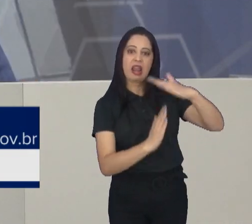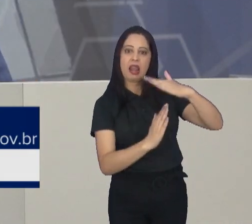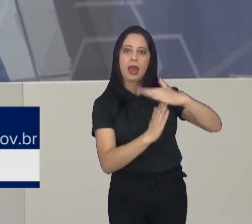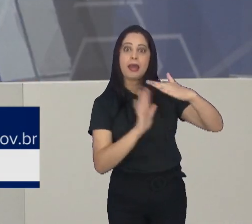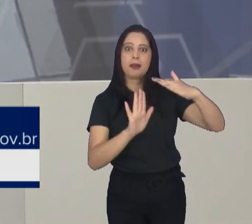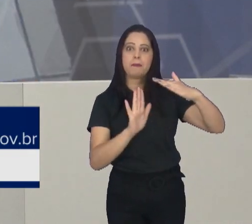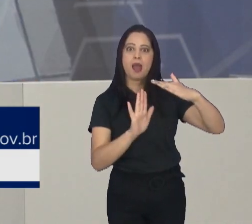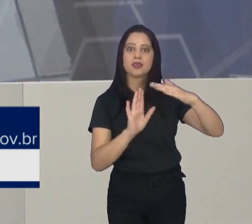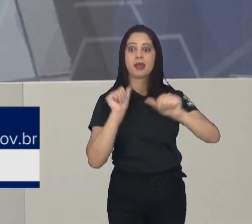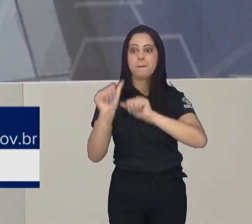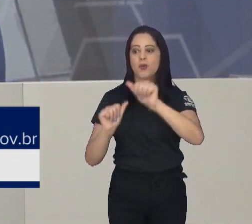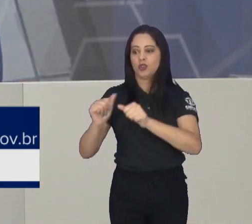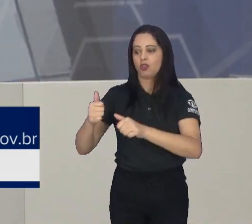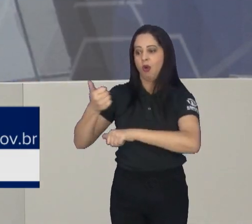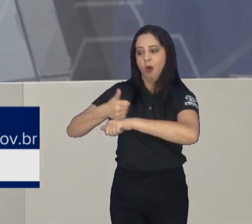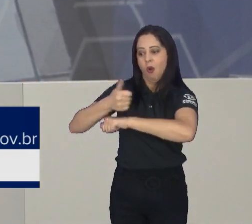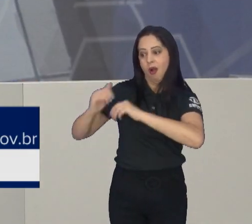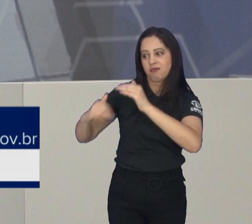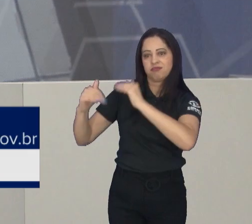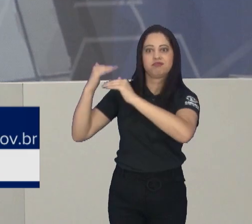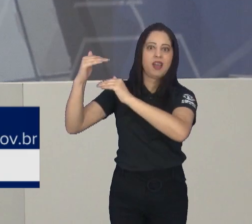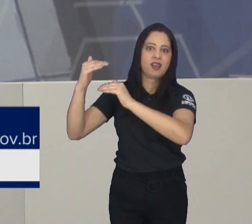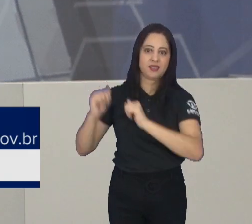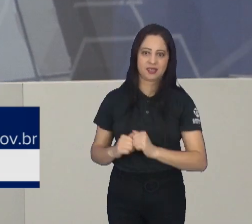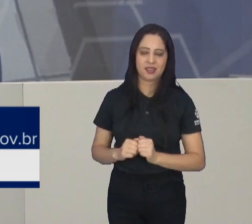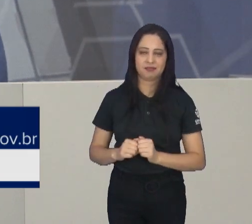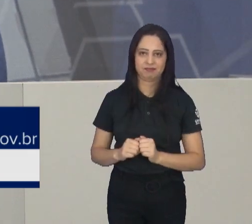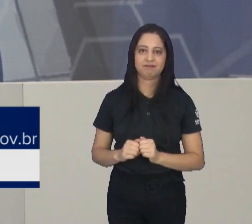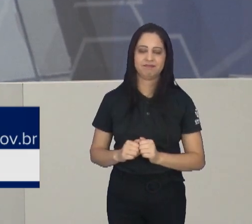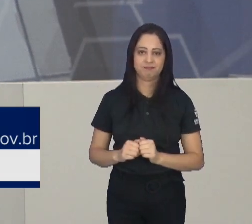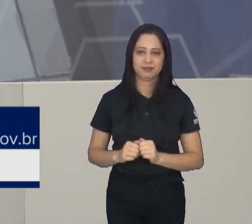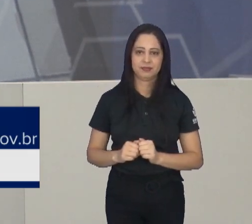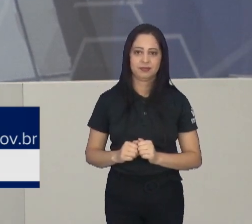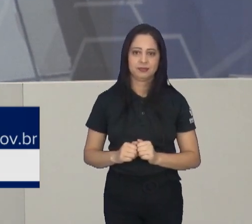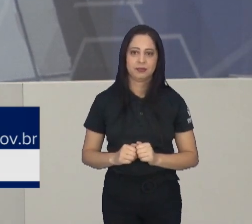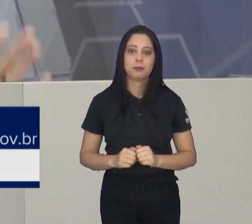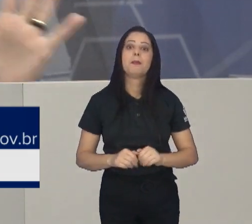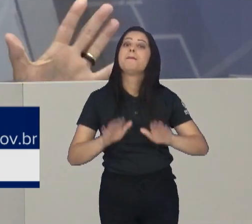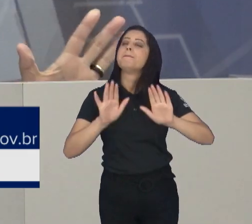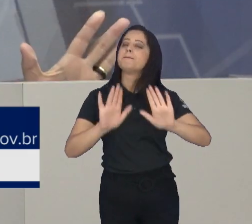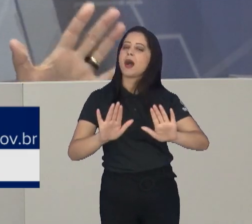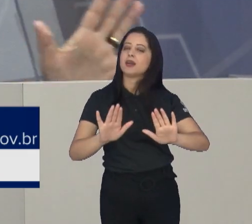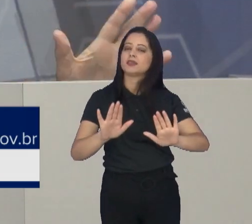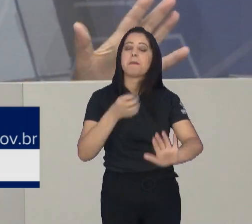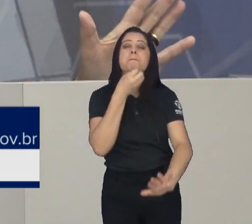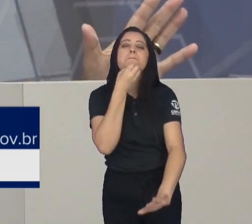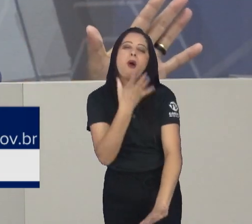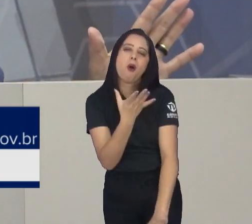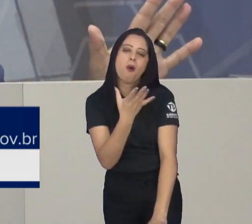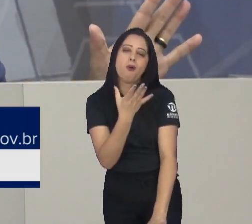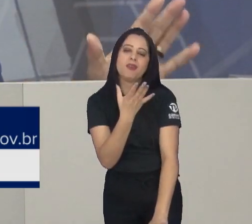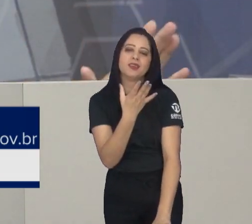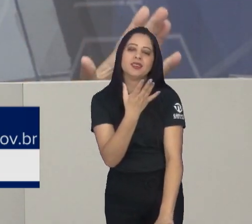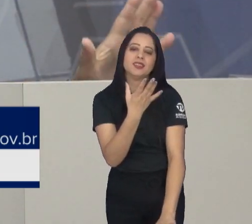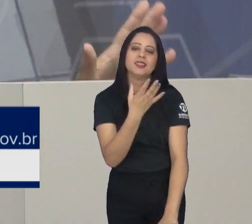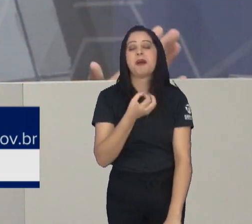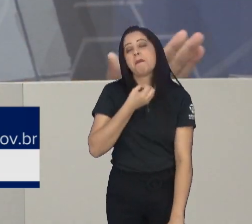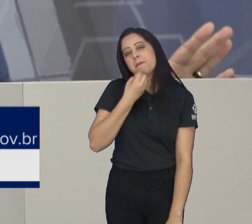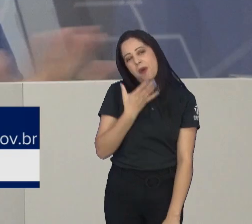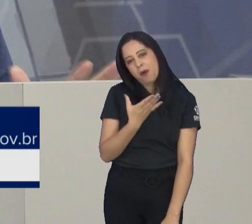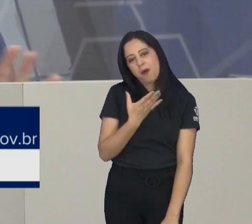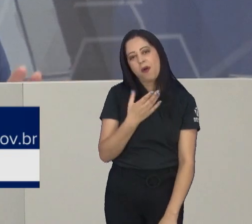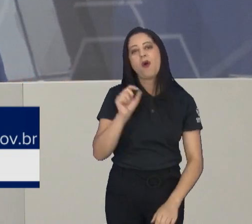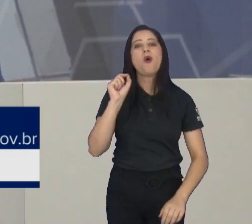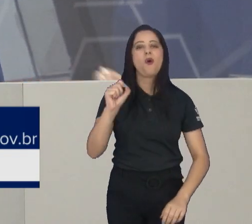plano de carreira. Acho que é o mínimo, é valorizar os profissionais da educação. Mas bom mesmo, em São José,